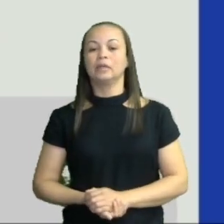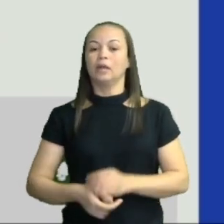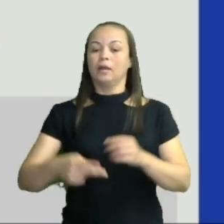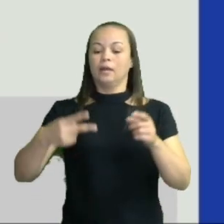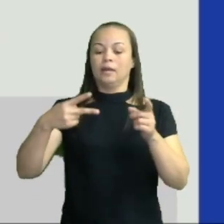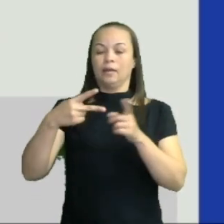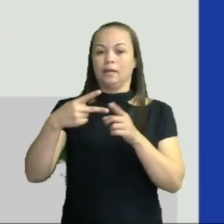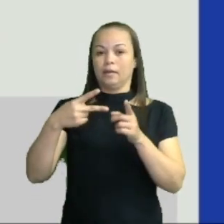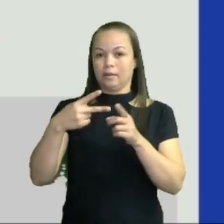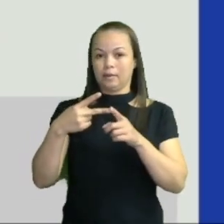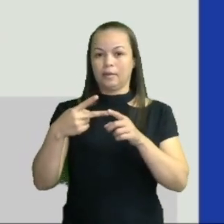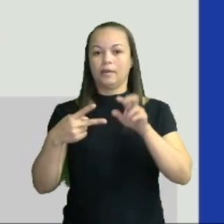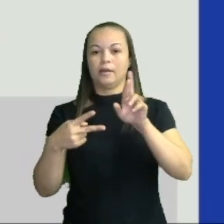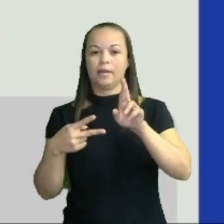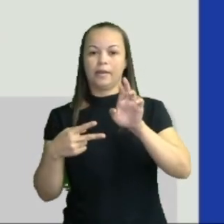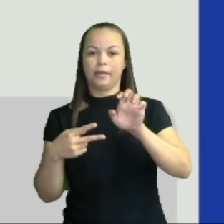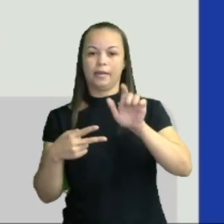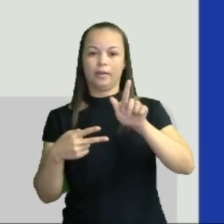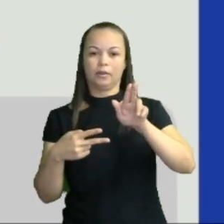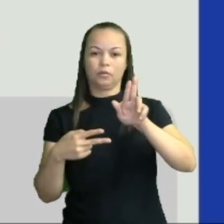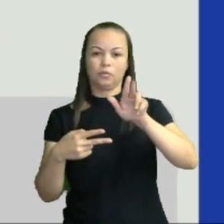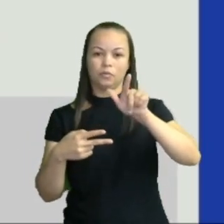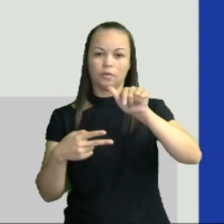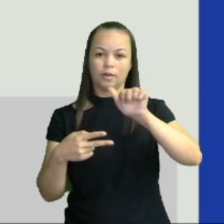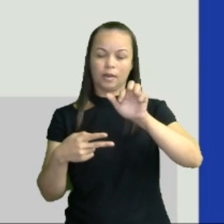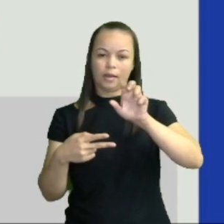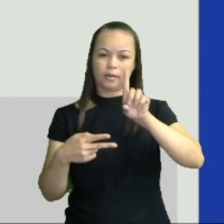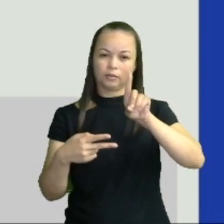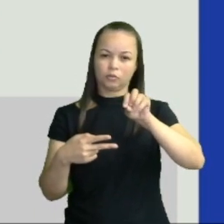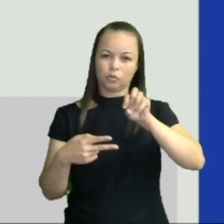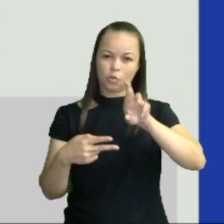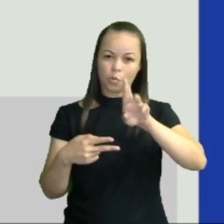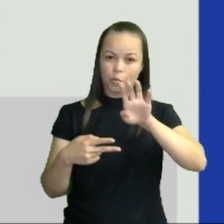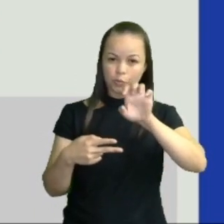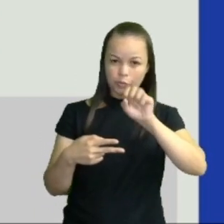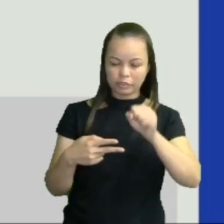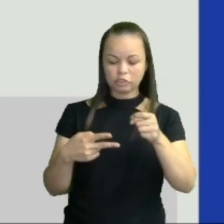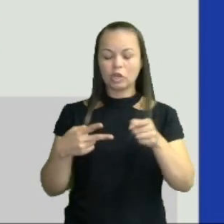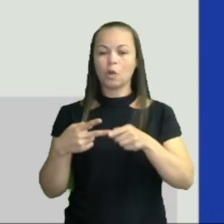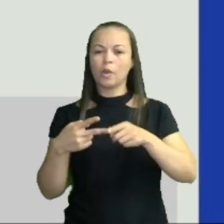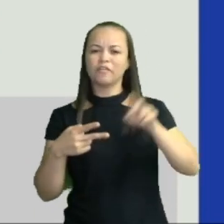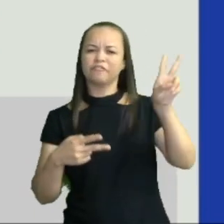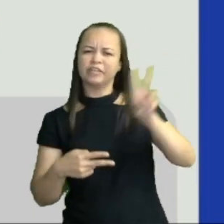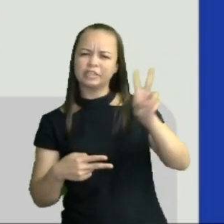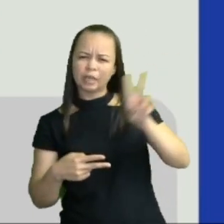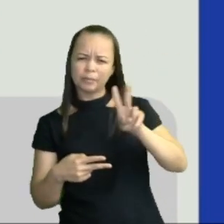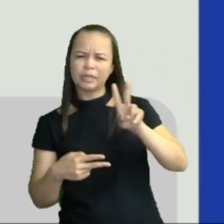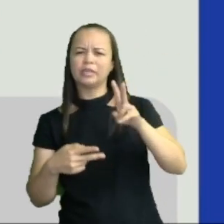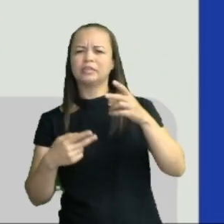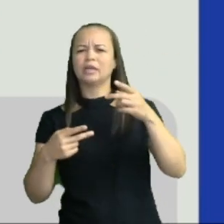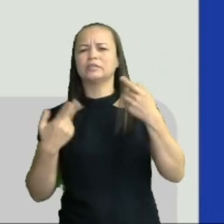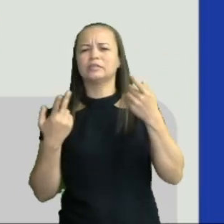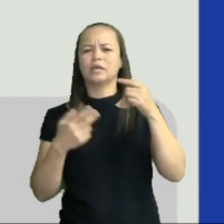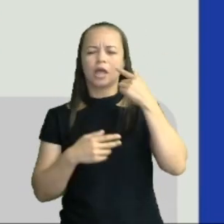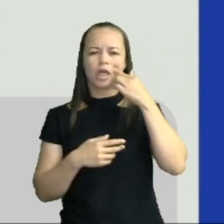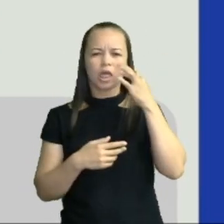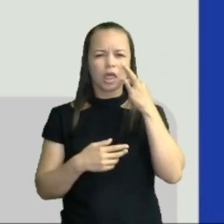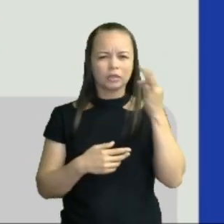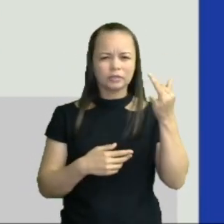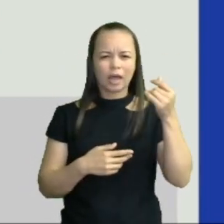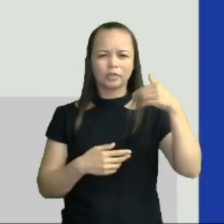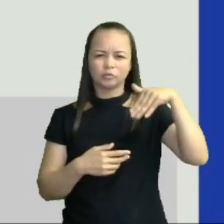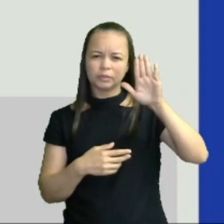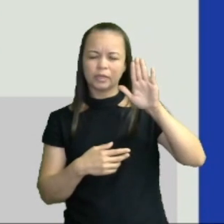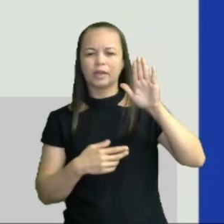também os alimentos reguladores. Eles são ricos em vitaminas, fibras, sais minerais e